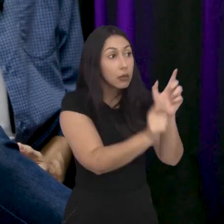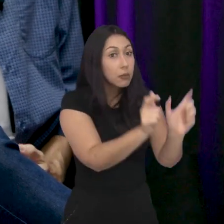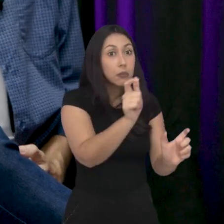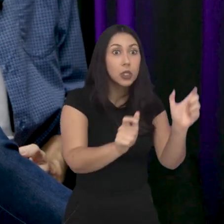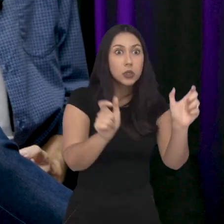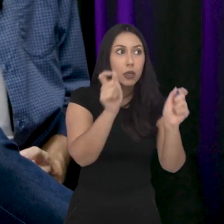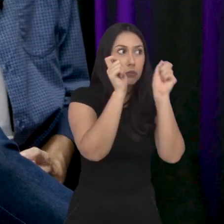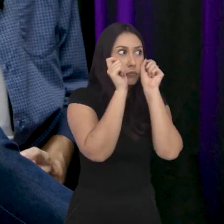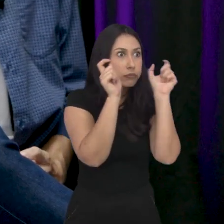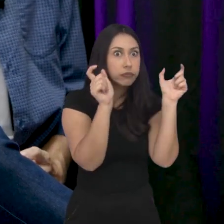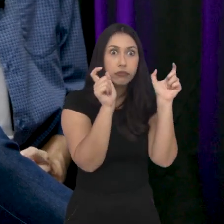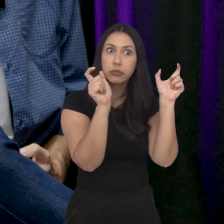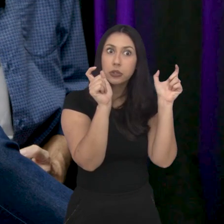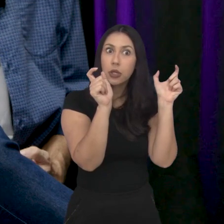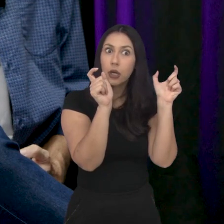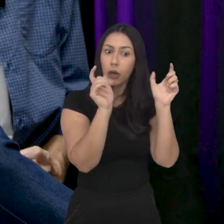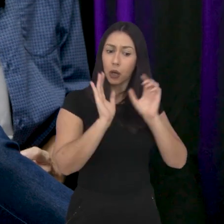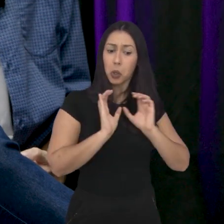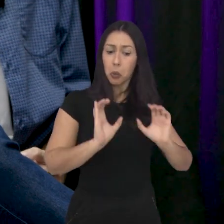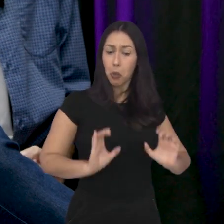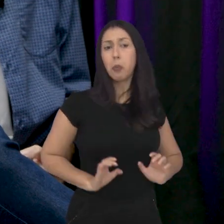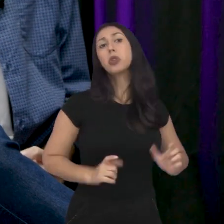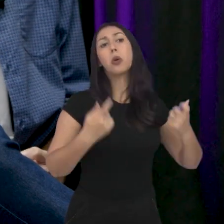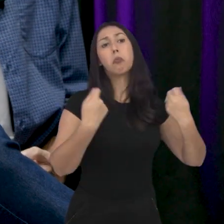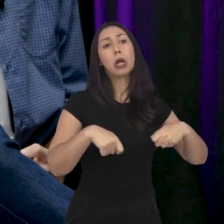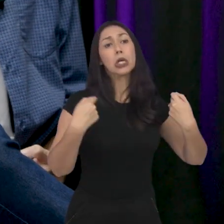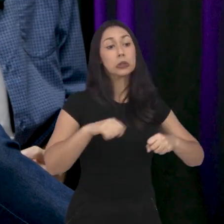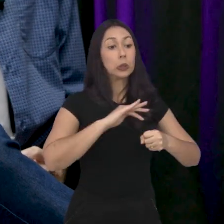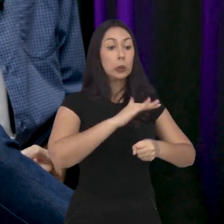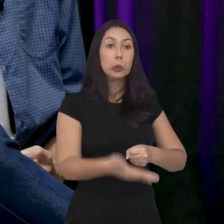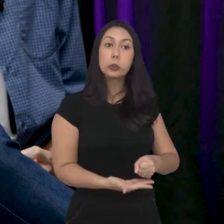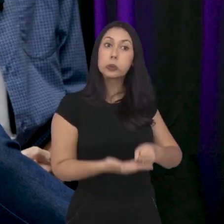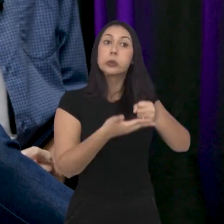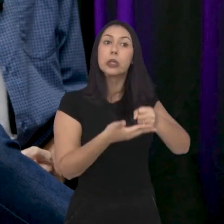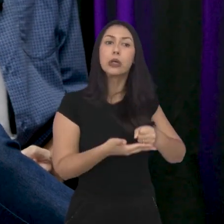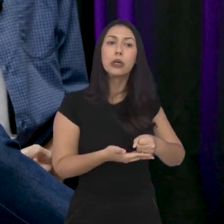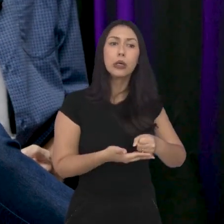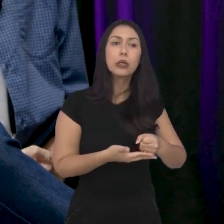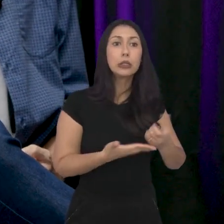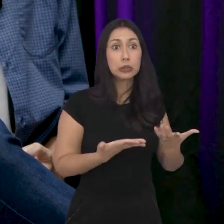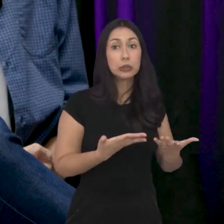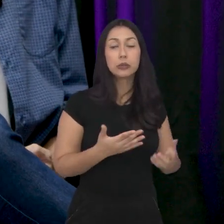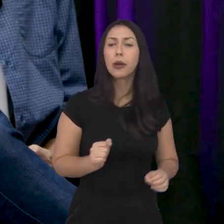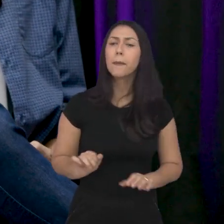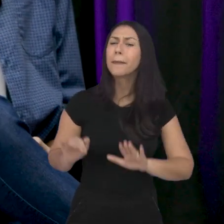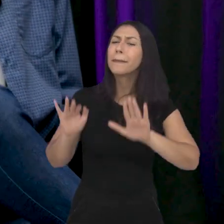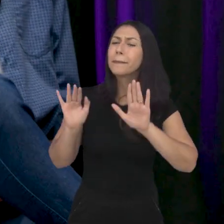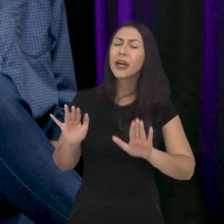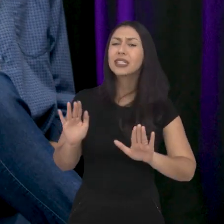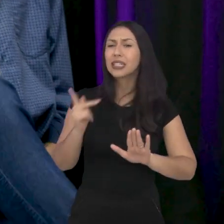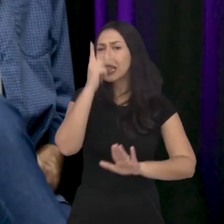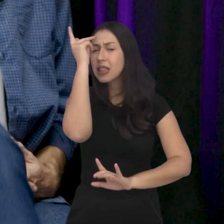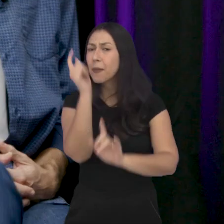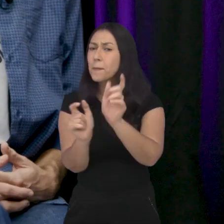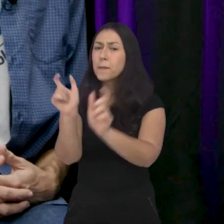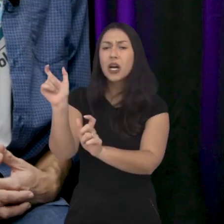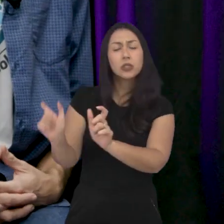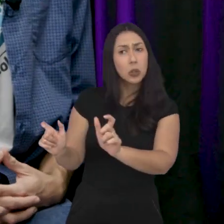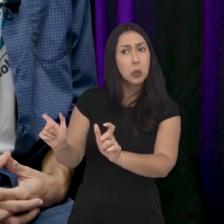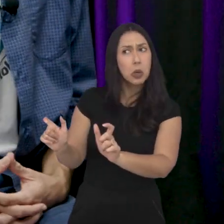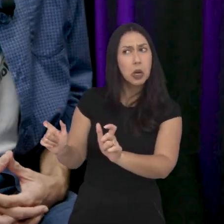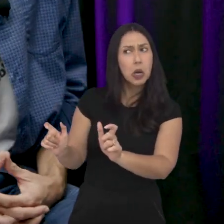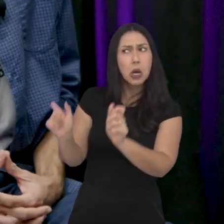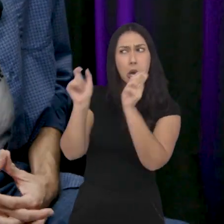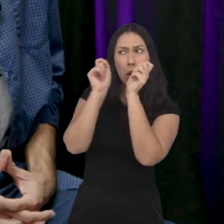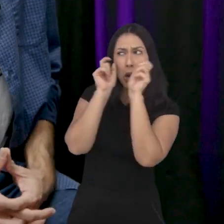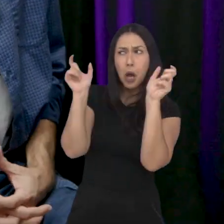a despertar para os comportamentos que sejam mais sustentáveis, para o nível de consciência crescer. Será que as pessoas estão, de